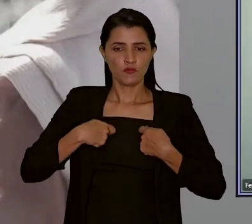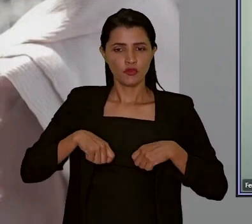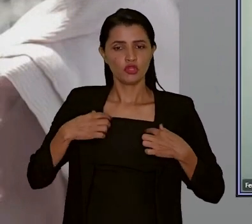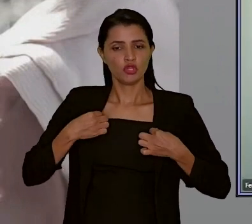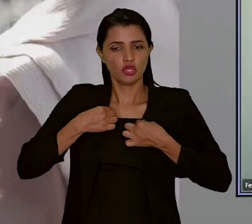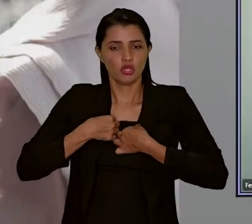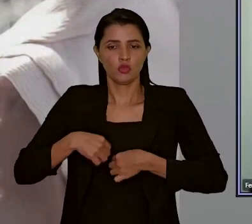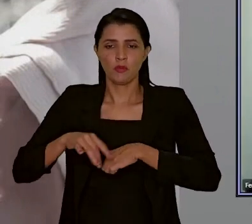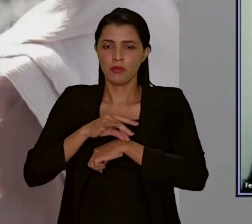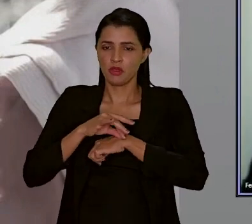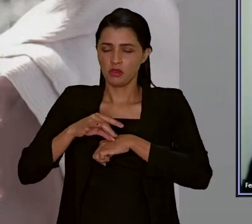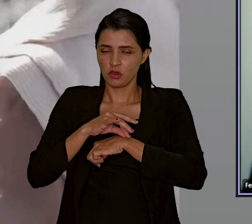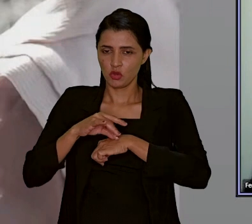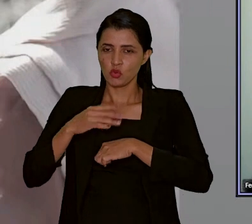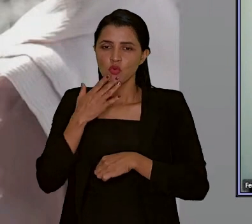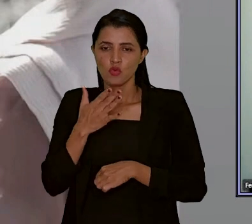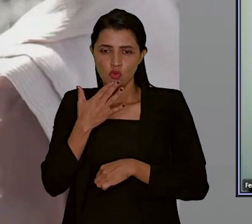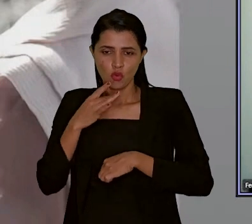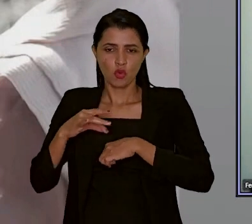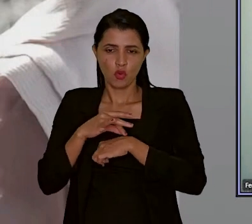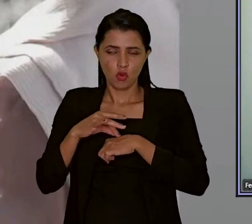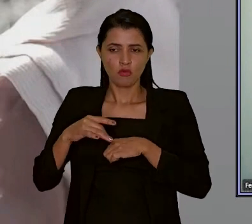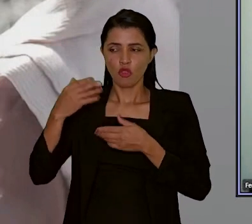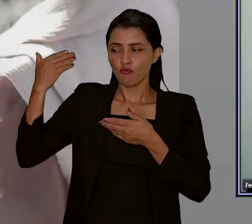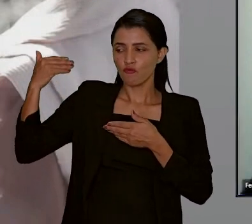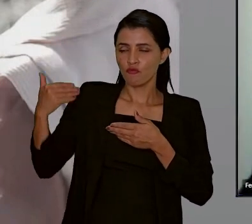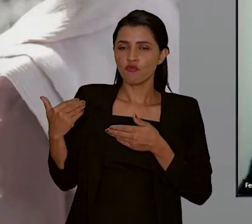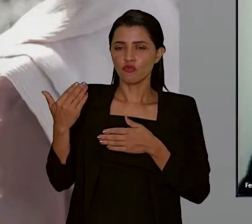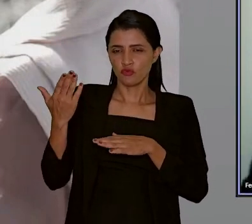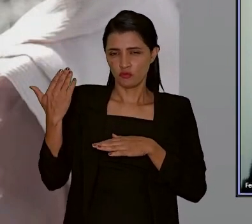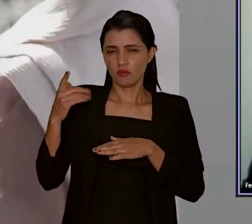com um fundo branco, mais para gelo,